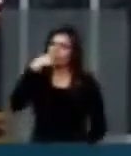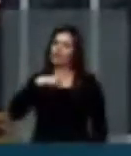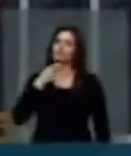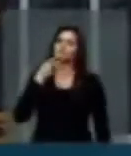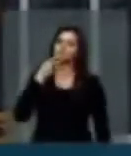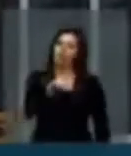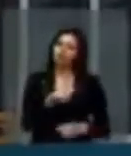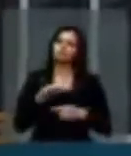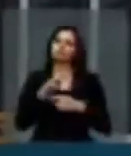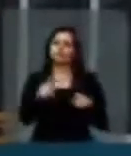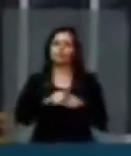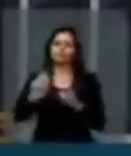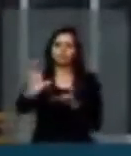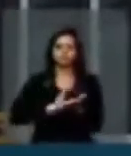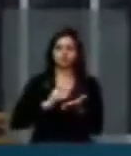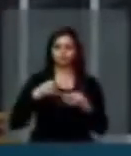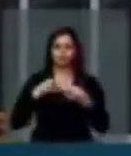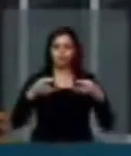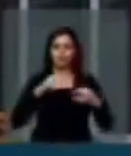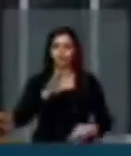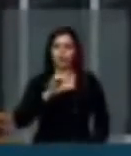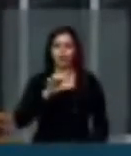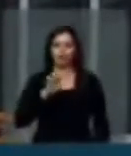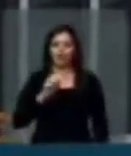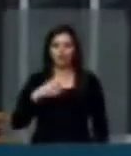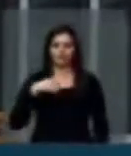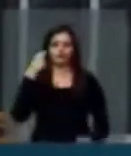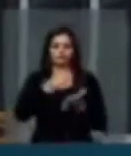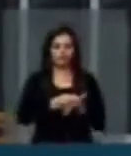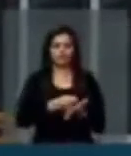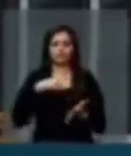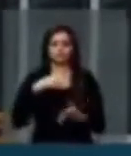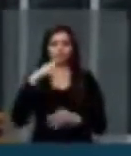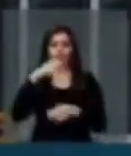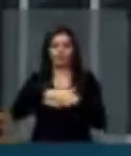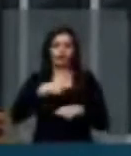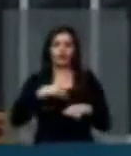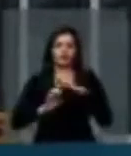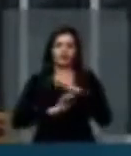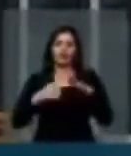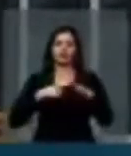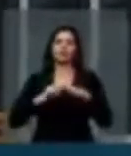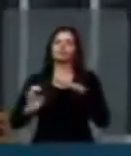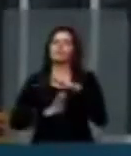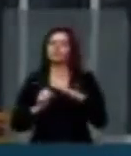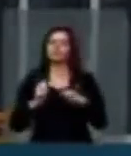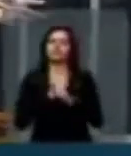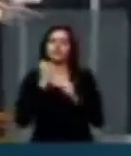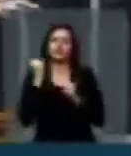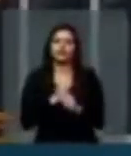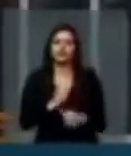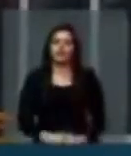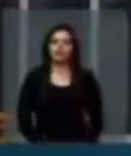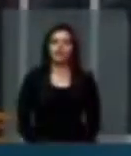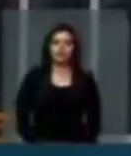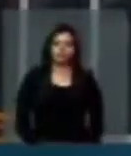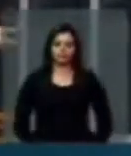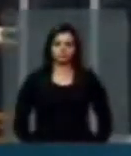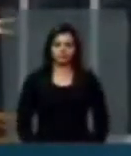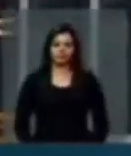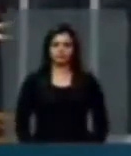fui atrás, como recebi os boletos comprovando a participação das empreiteiras que fornecem serviços,